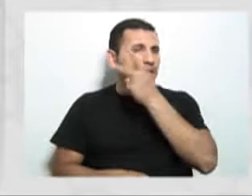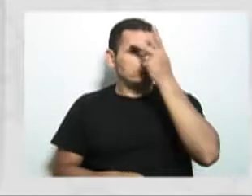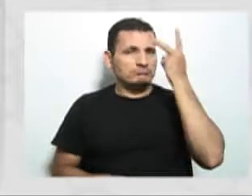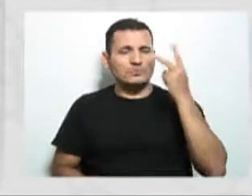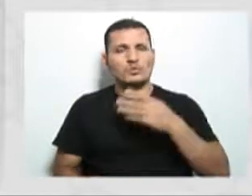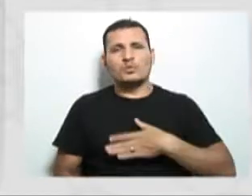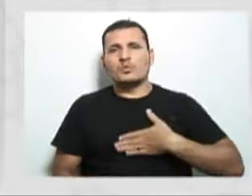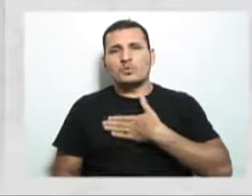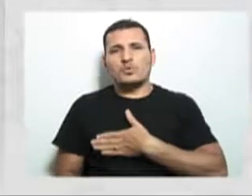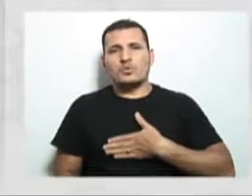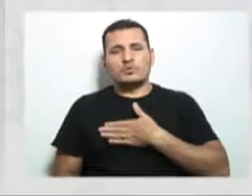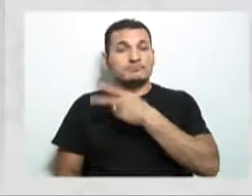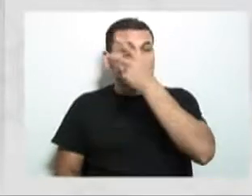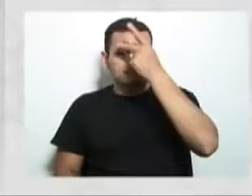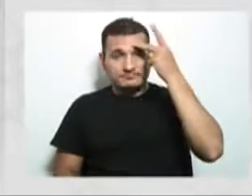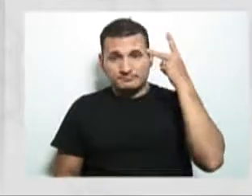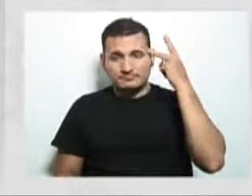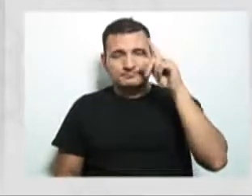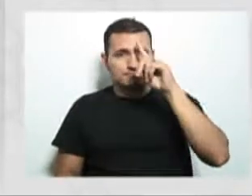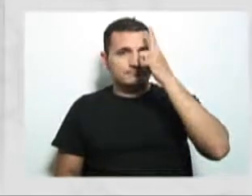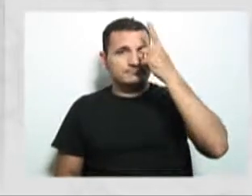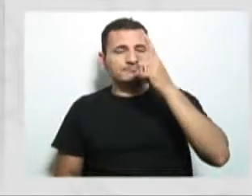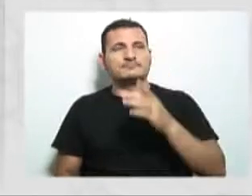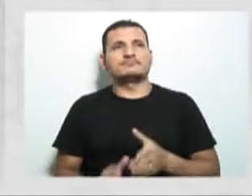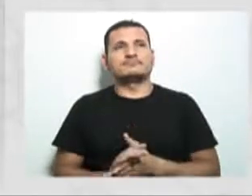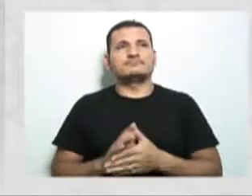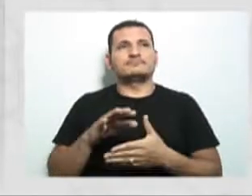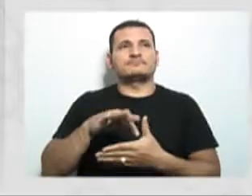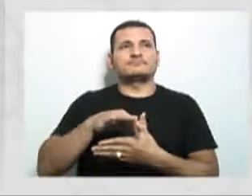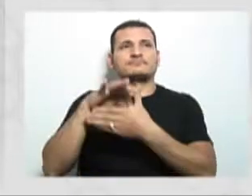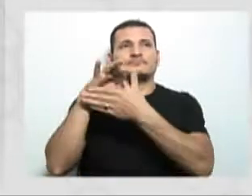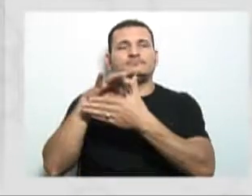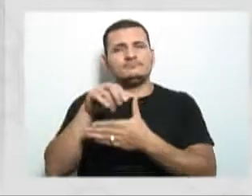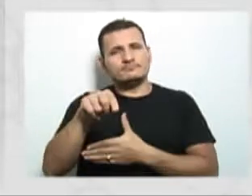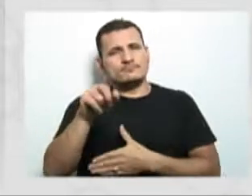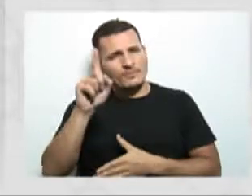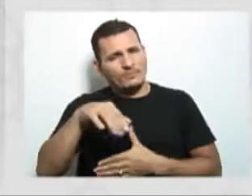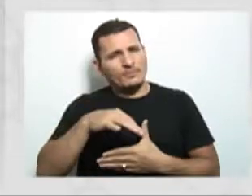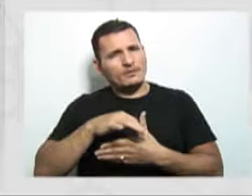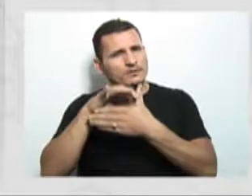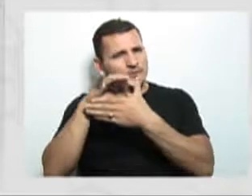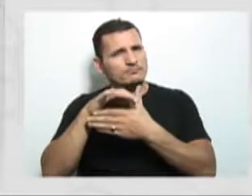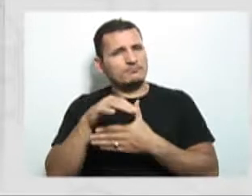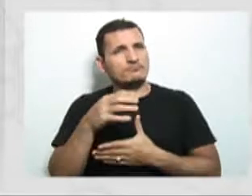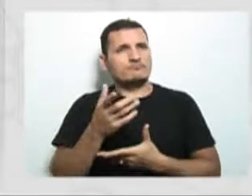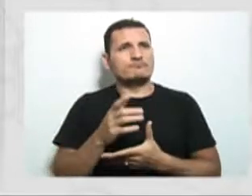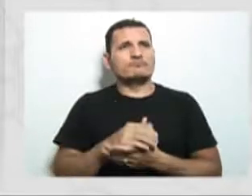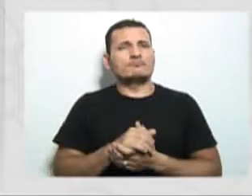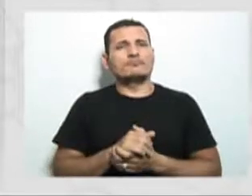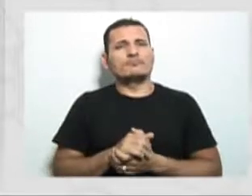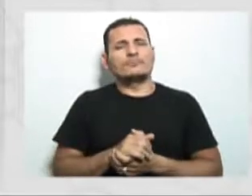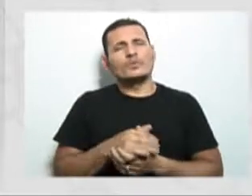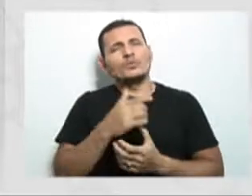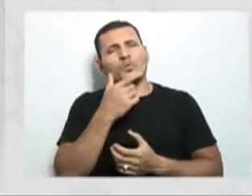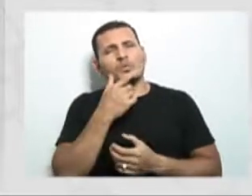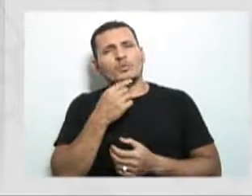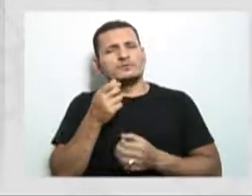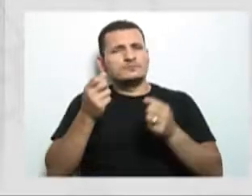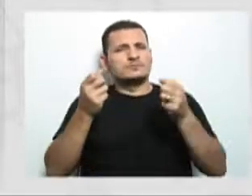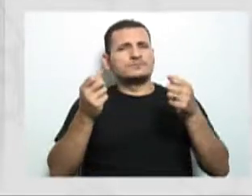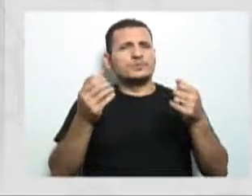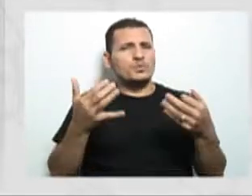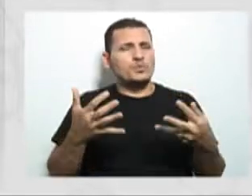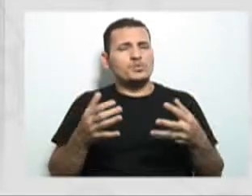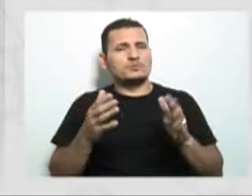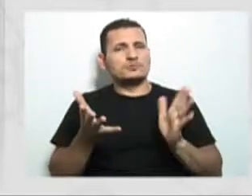de pessoas criativas. Liderança. Você é um líder? Peter Drucker já deixou bem claro que as pessoas não nascem